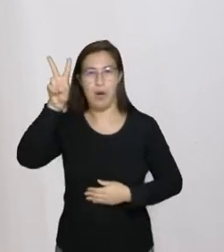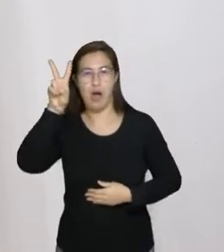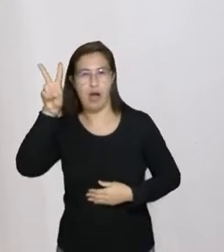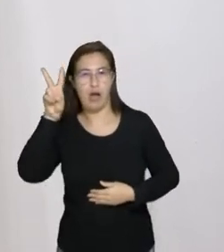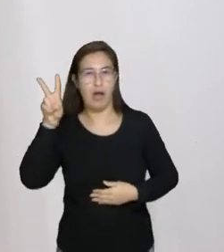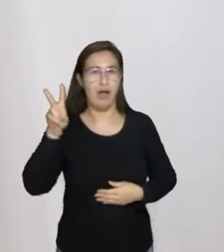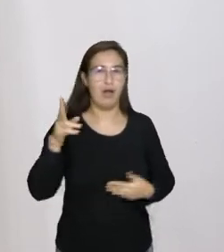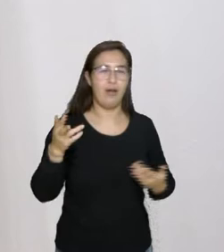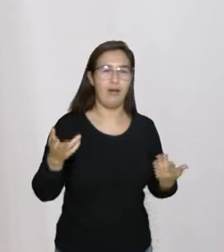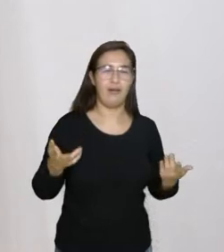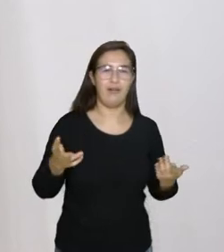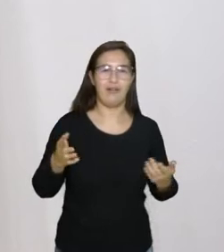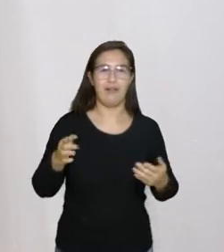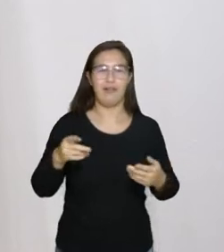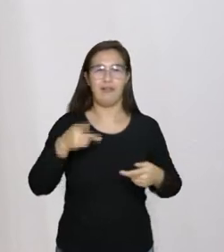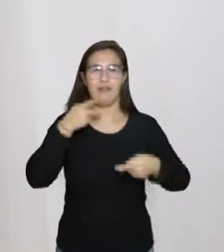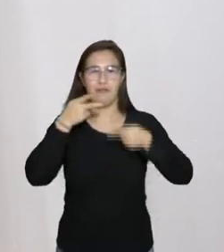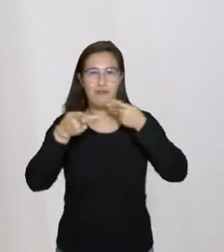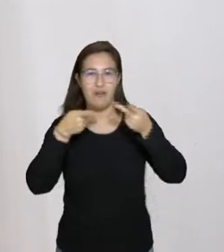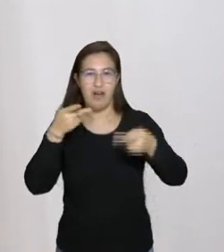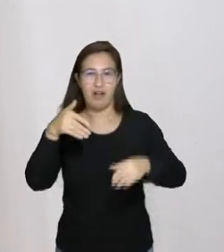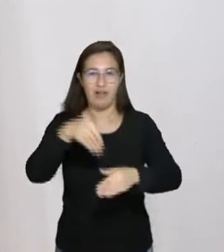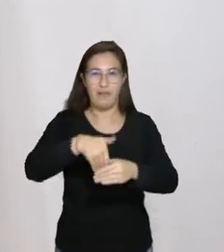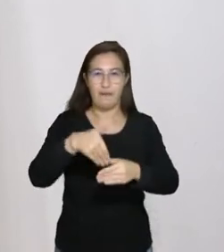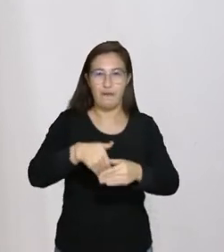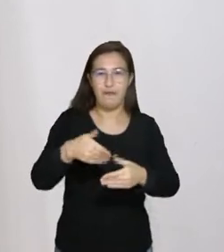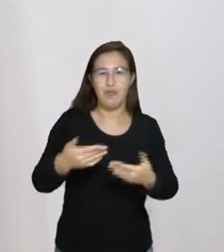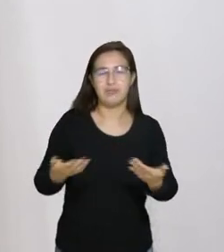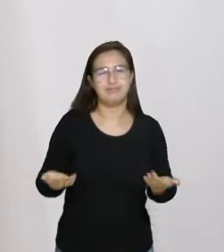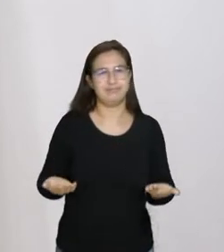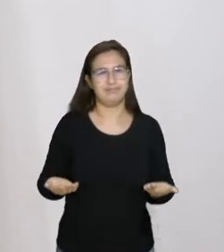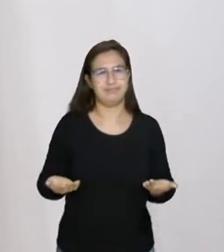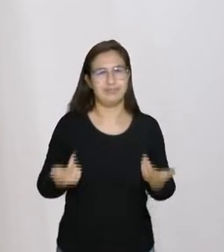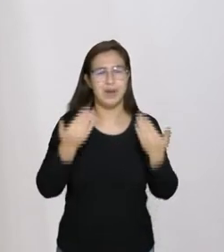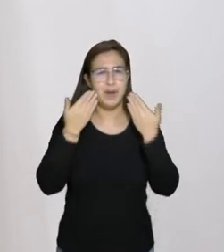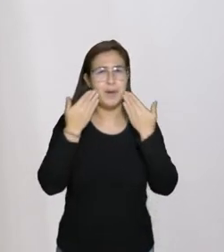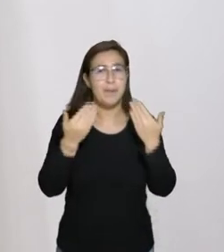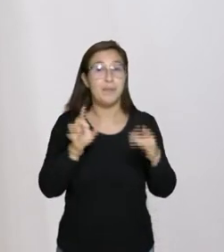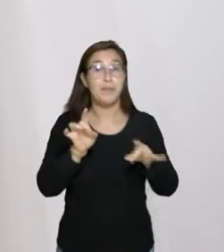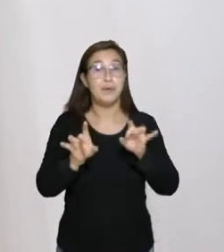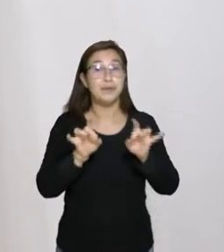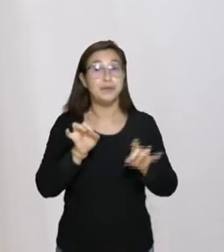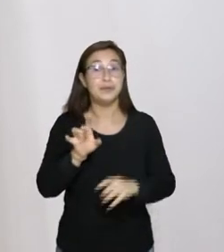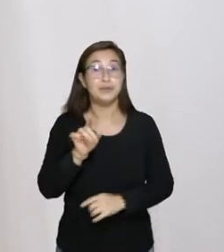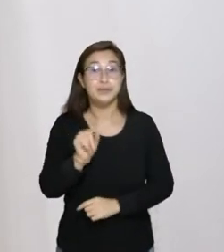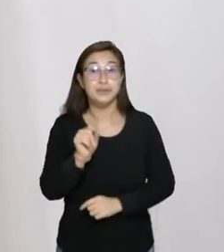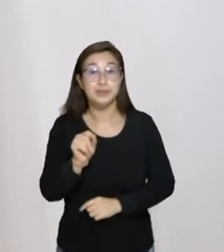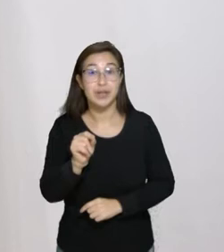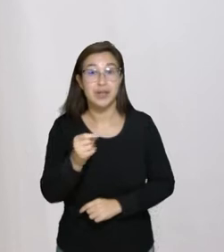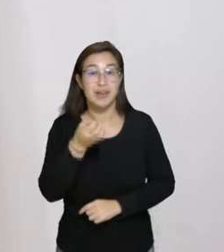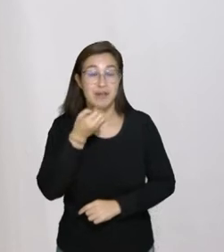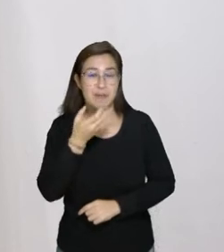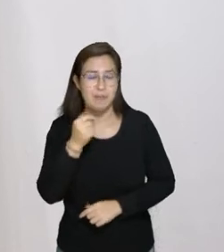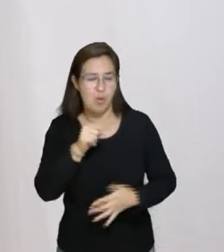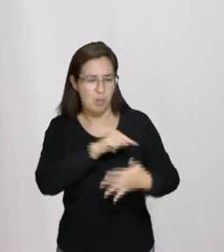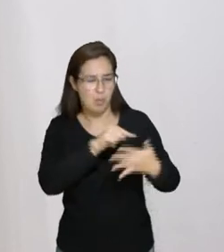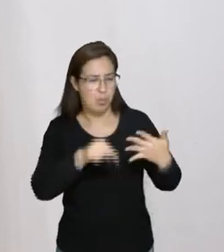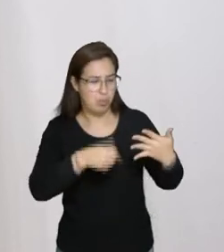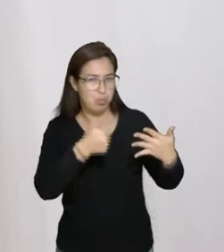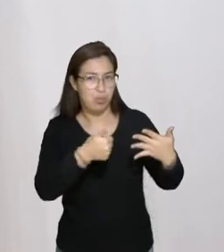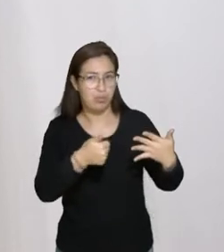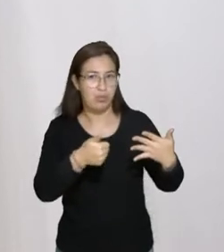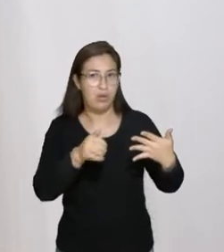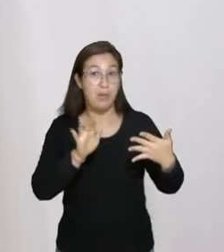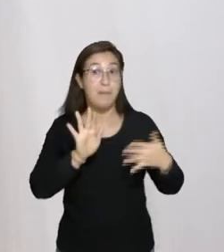aí e, com certeza, vão mostrar só um lado bom. Eu quero ver o que, que eles vão falar